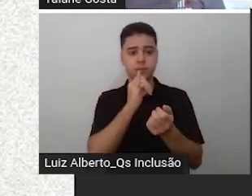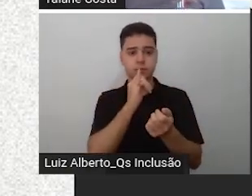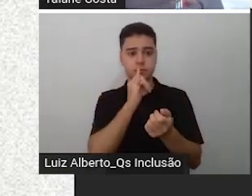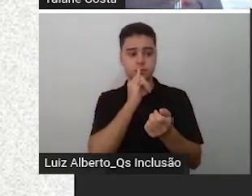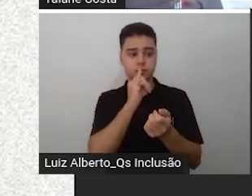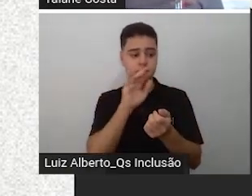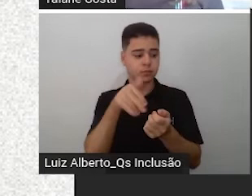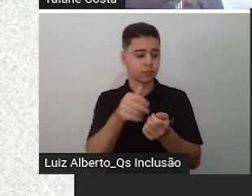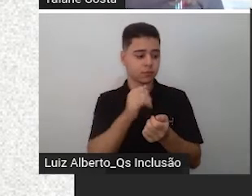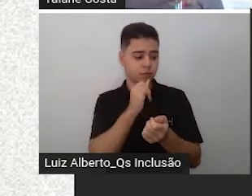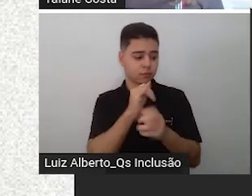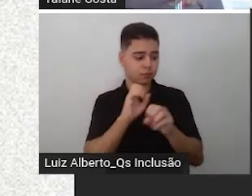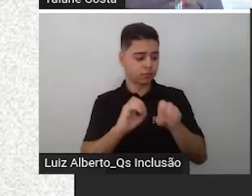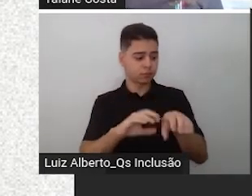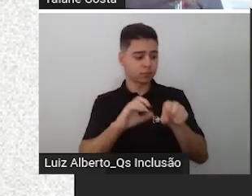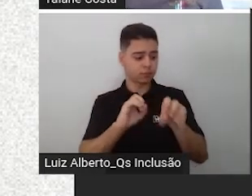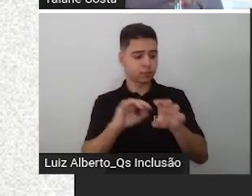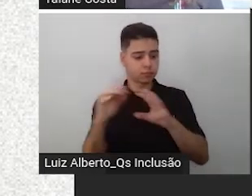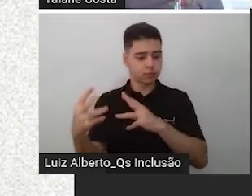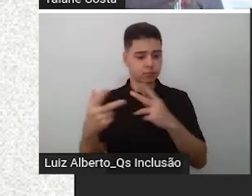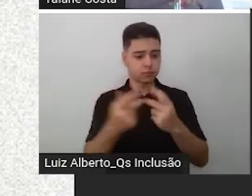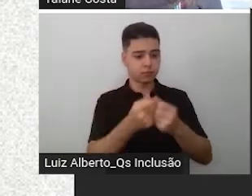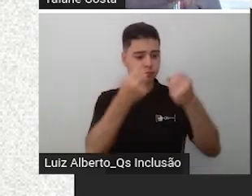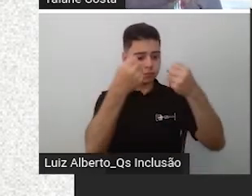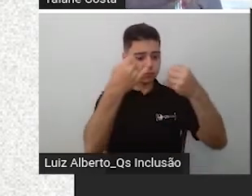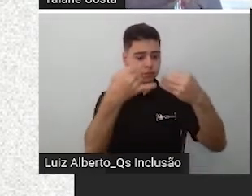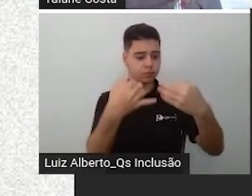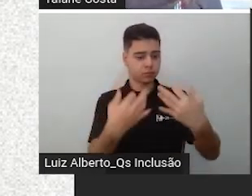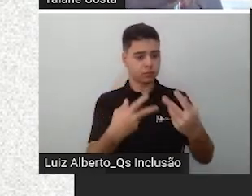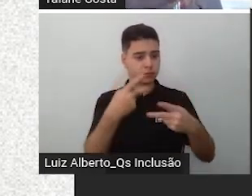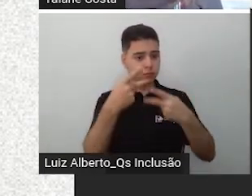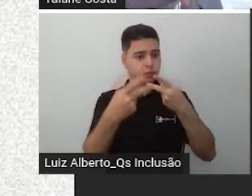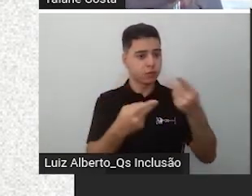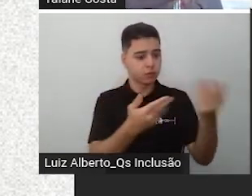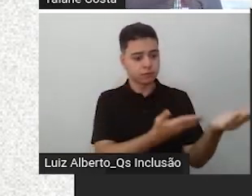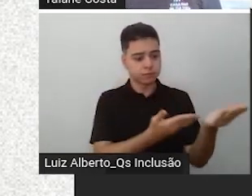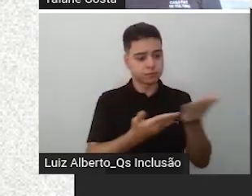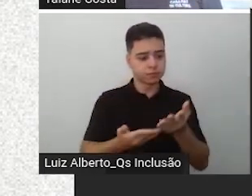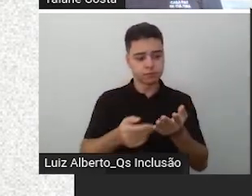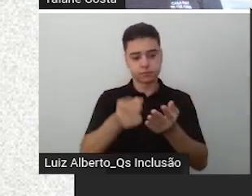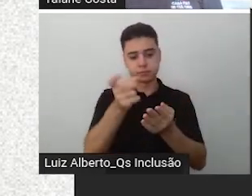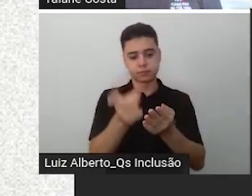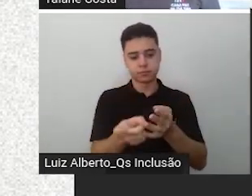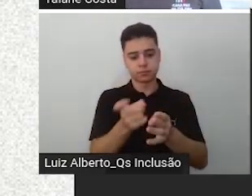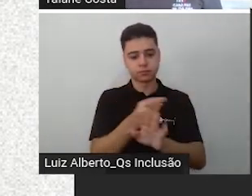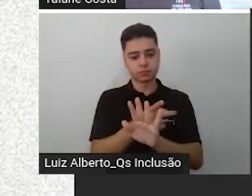E os educativos, a gente fala muito sobre o atendimento ao público, né?